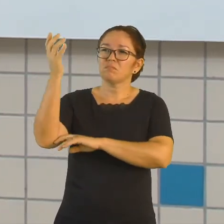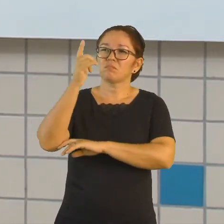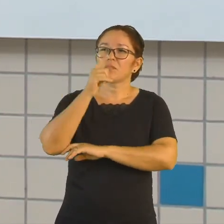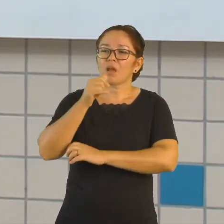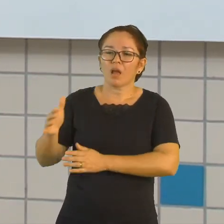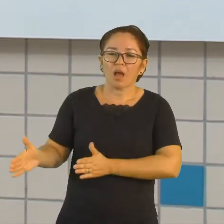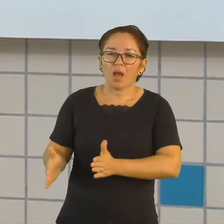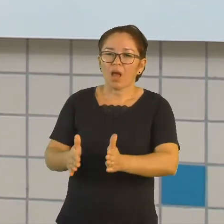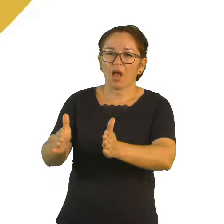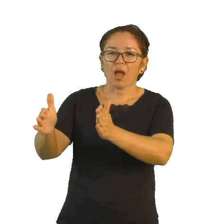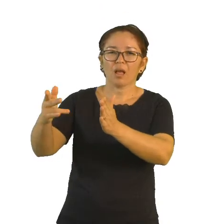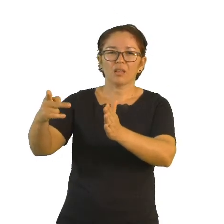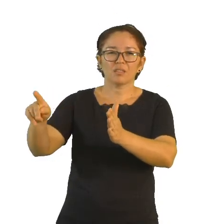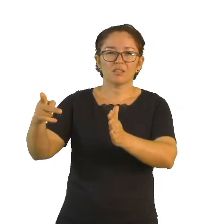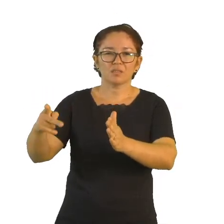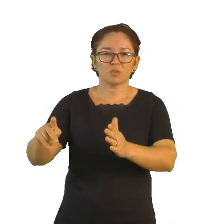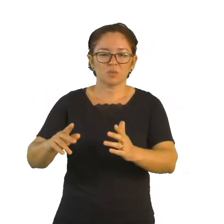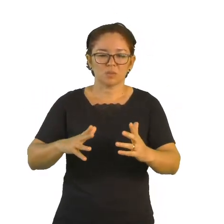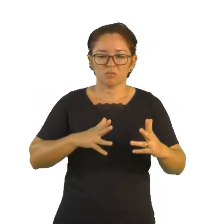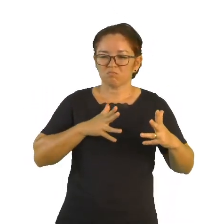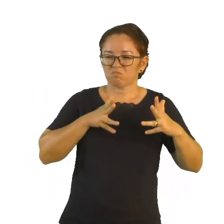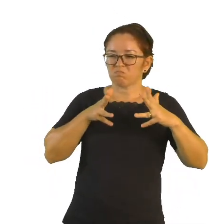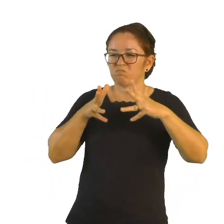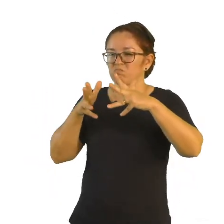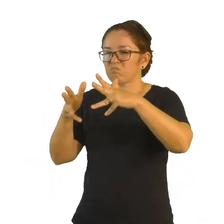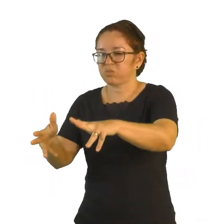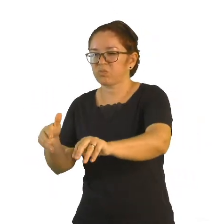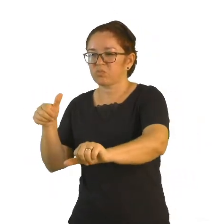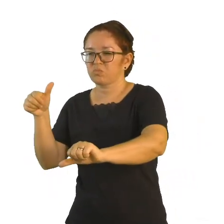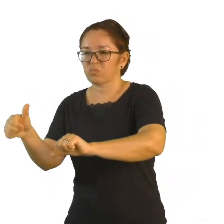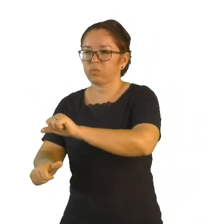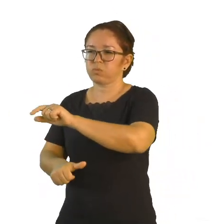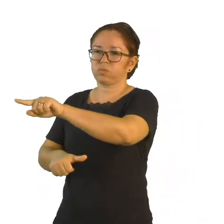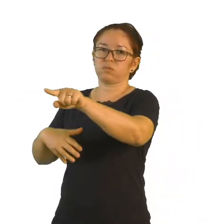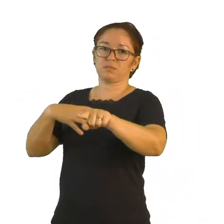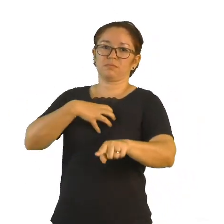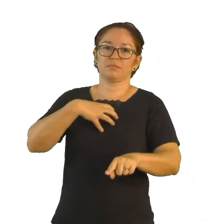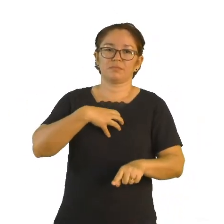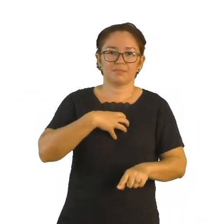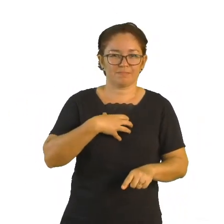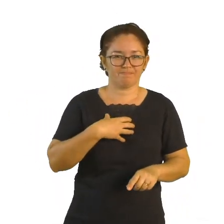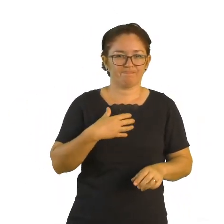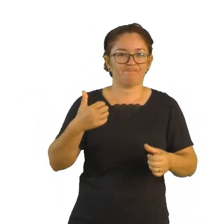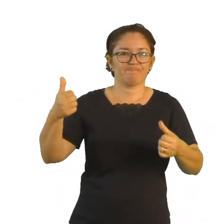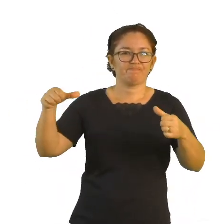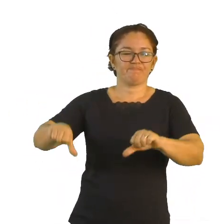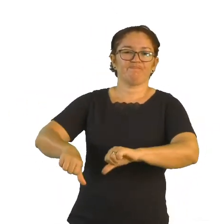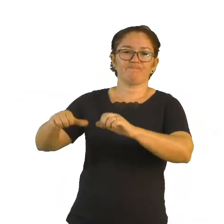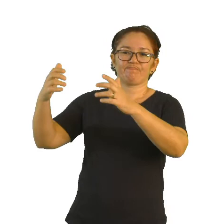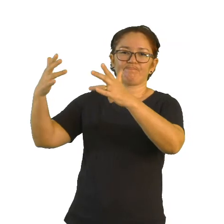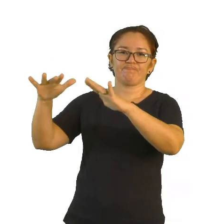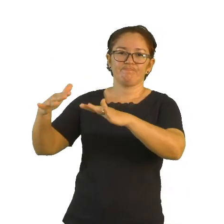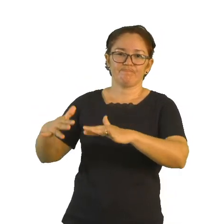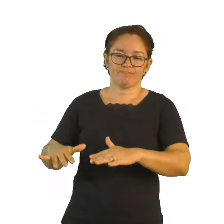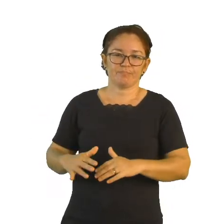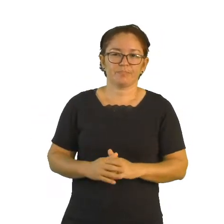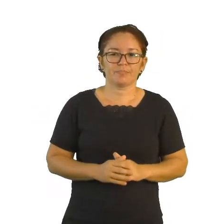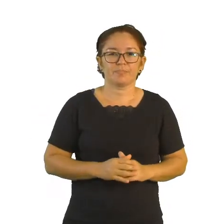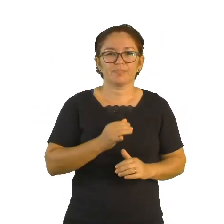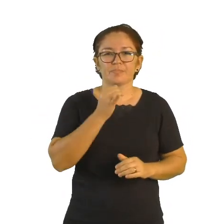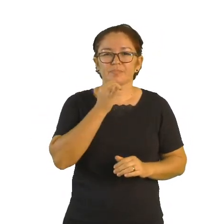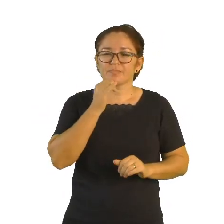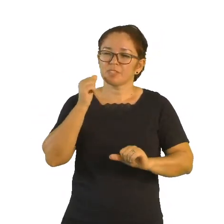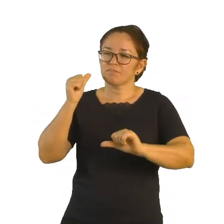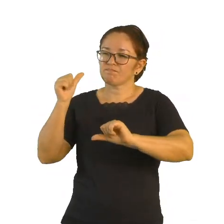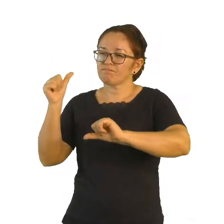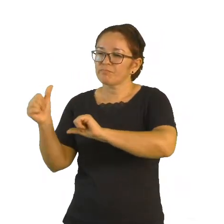impacto ambiental? Impacto ambiental são as mudanças no meio ambiente. Lembrando sempre que essas